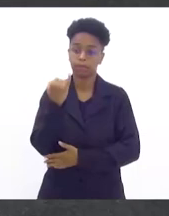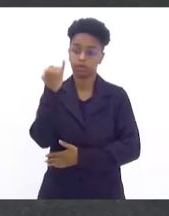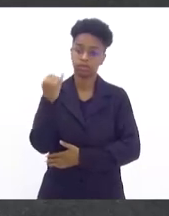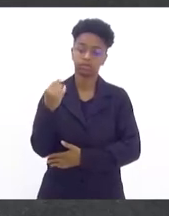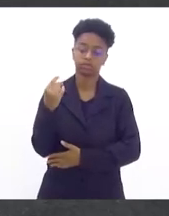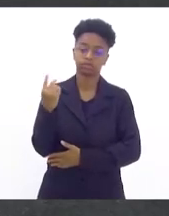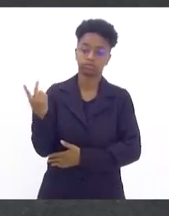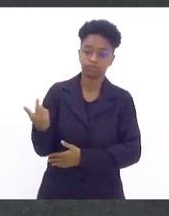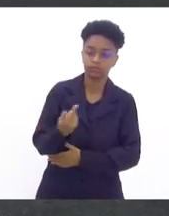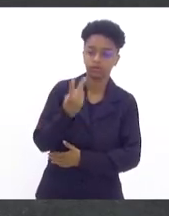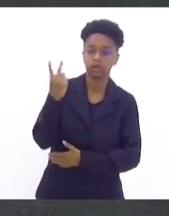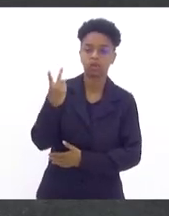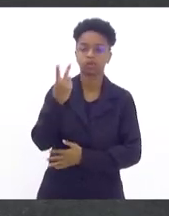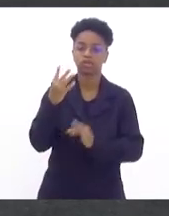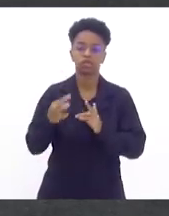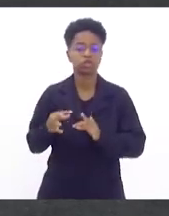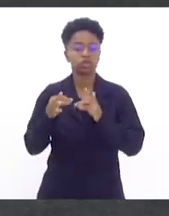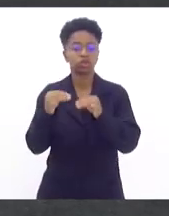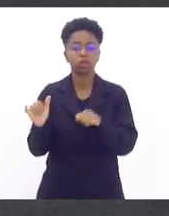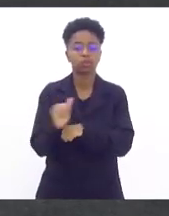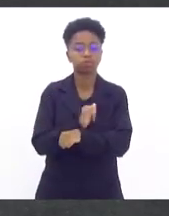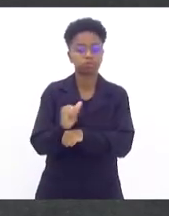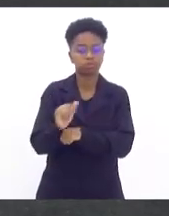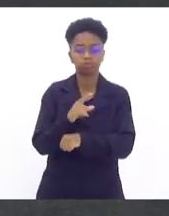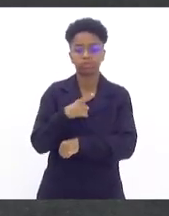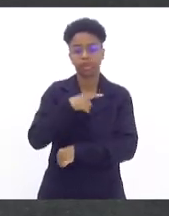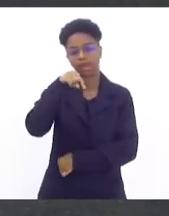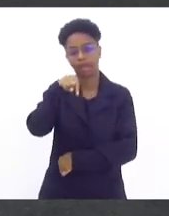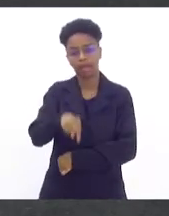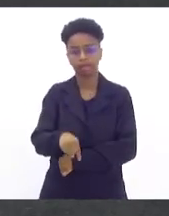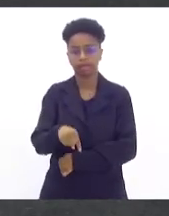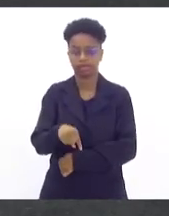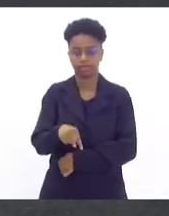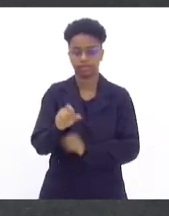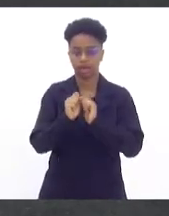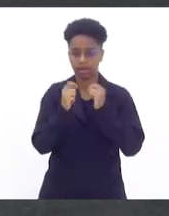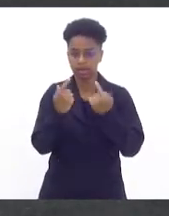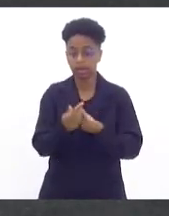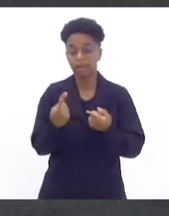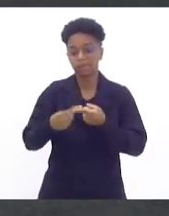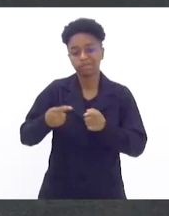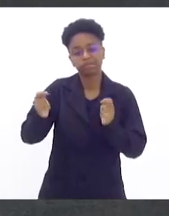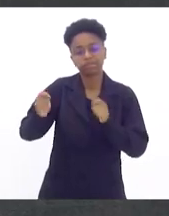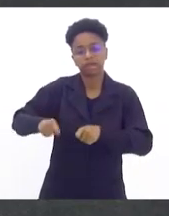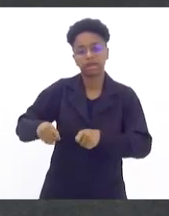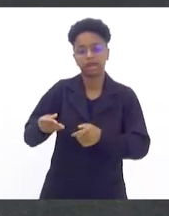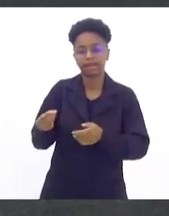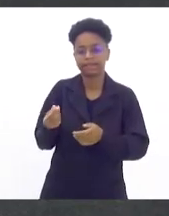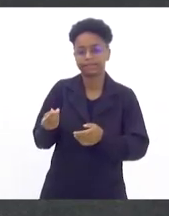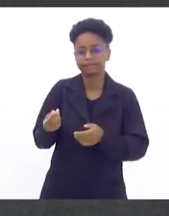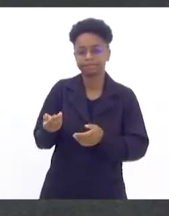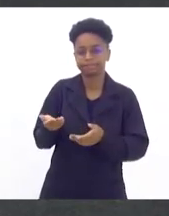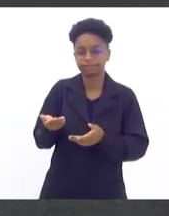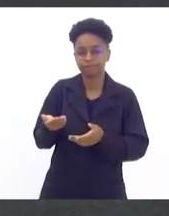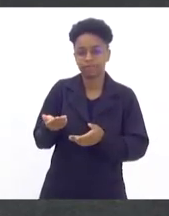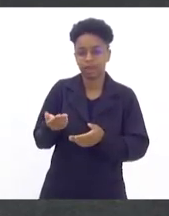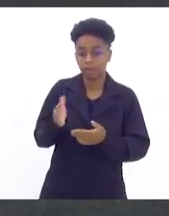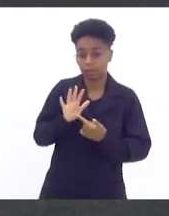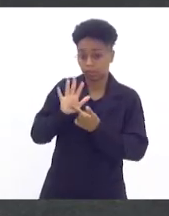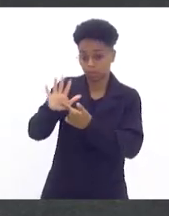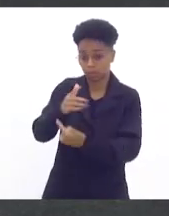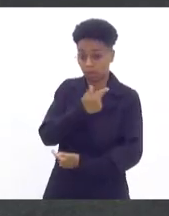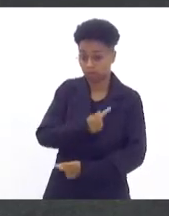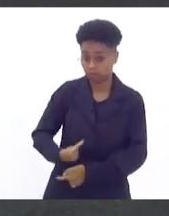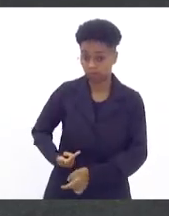valorizar todas todos os instrumentos nós temos aqui nossa casa para poder levar o governador